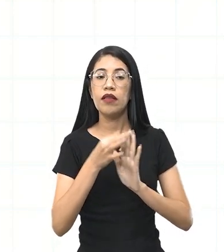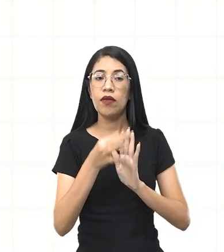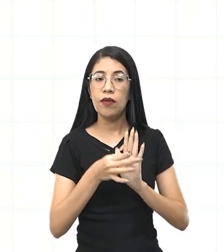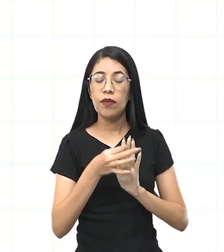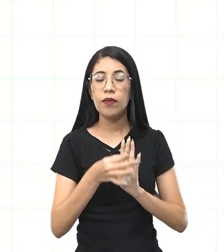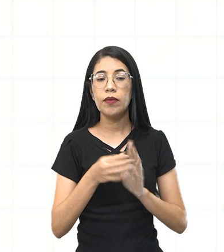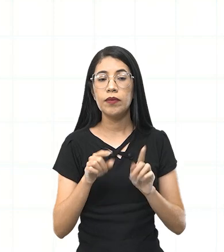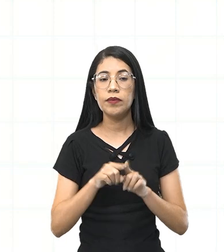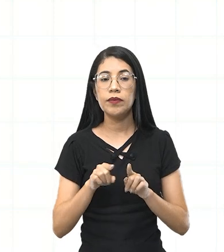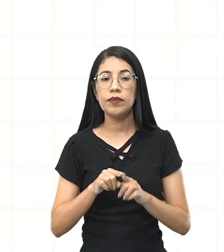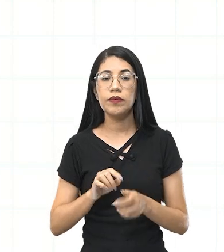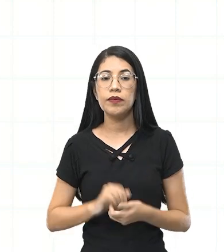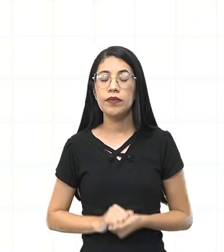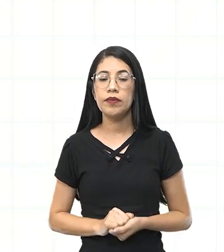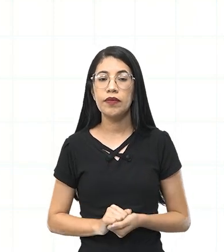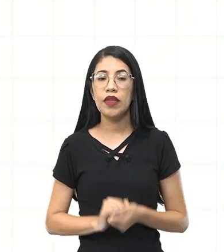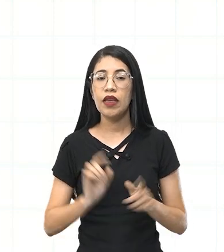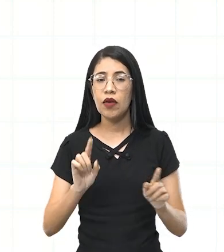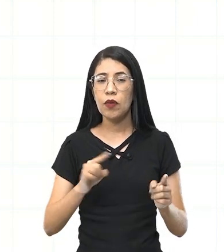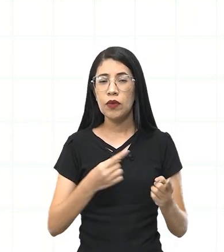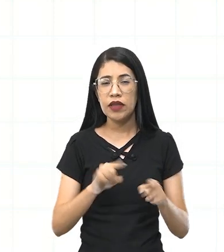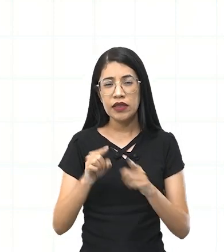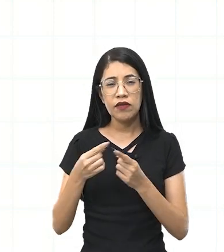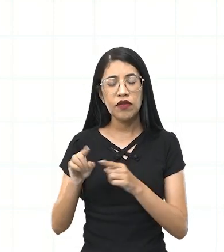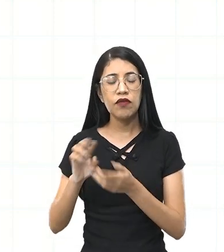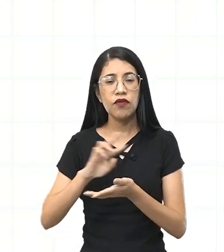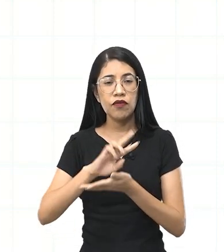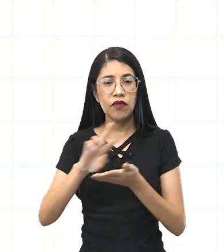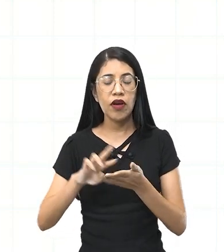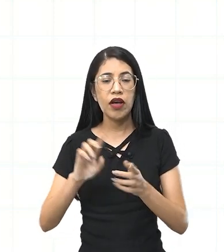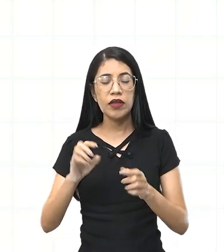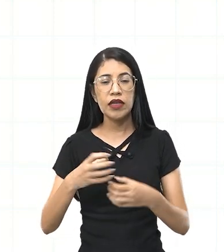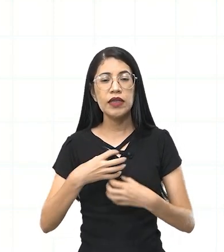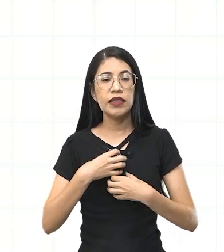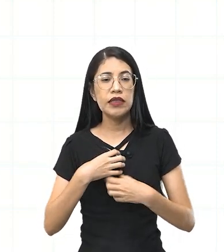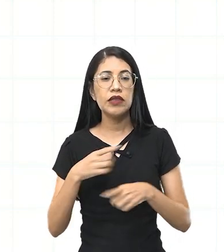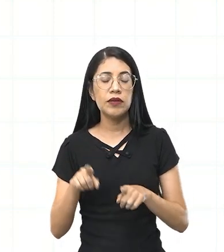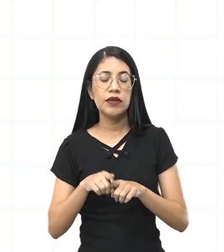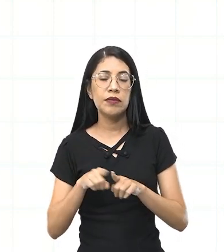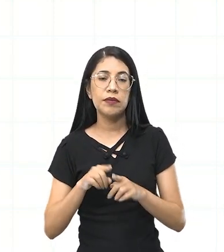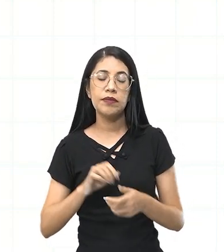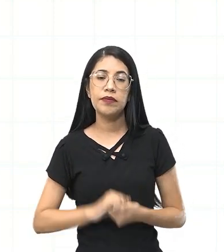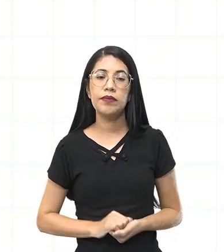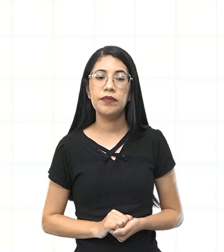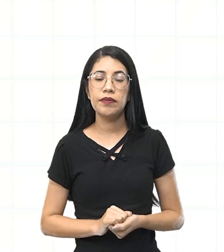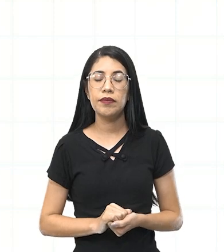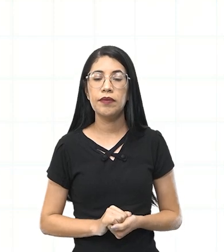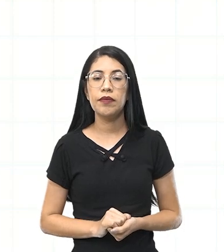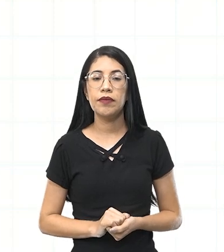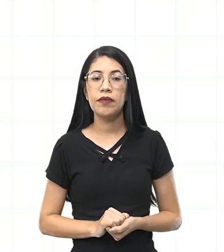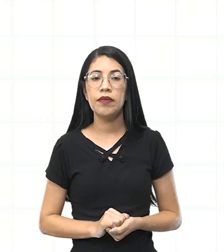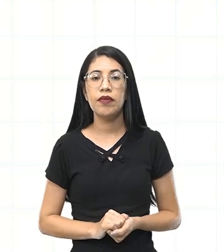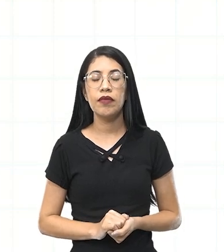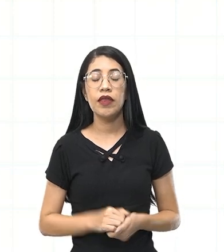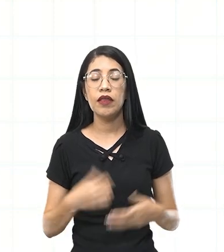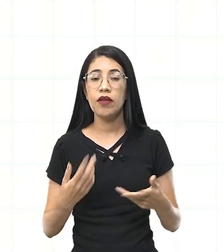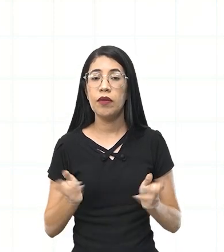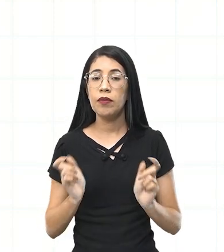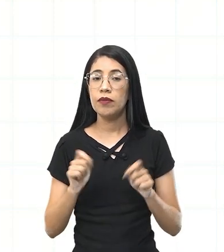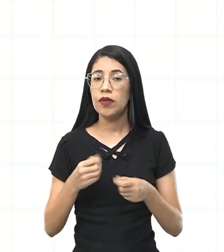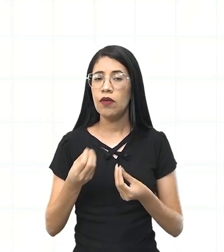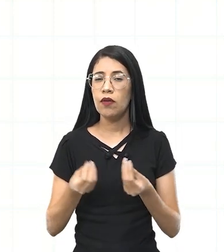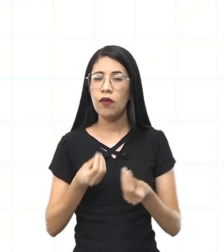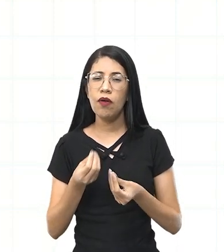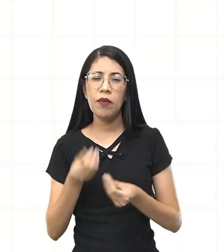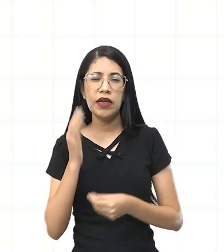questão daqui, né, dos desafios que ele foi, né, que ele enfrentou, ok? Então só para a gente ver